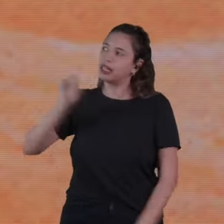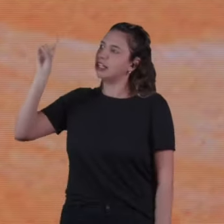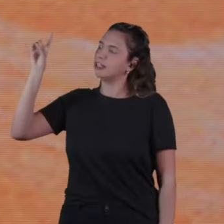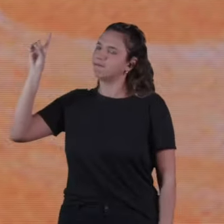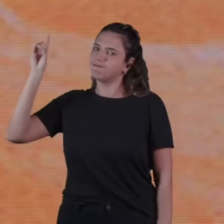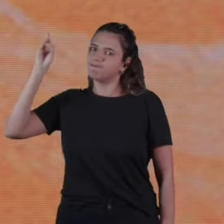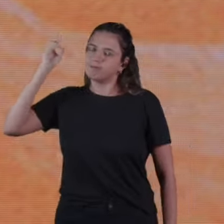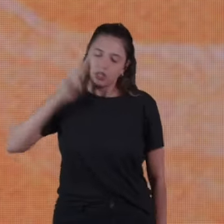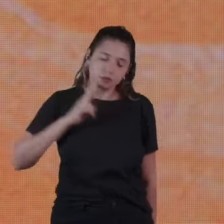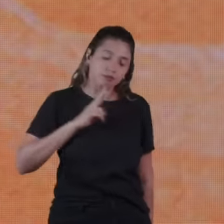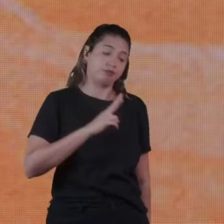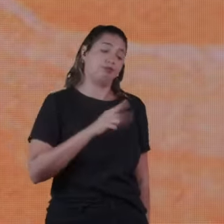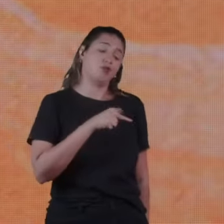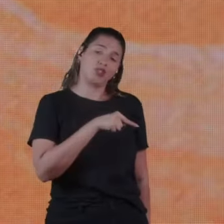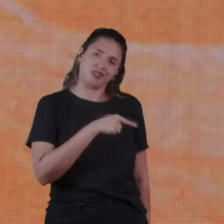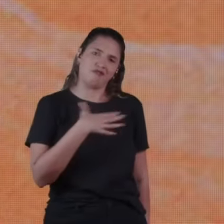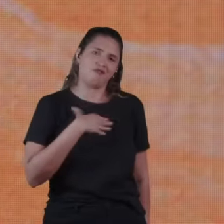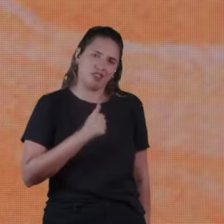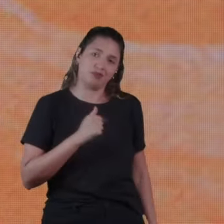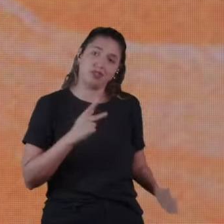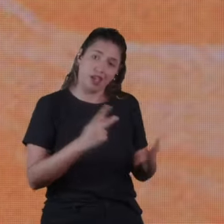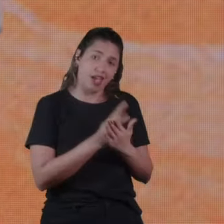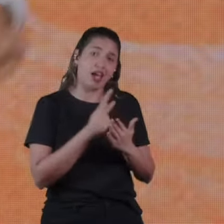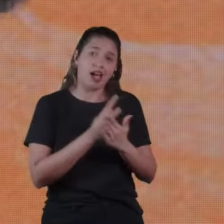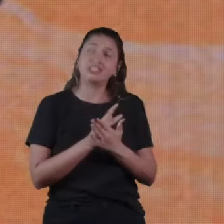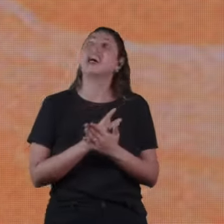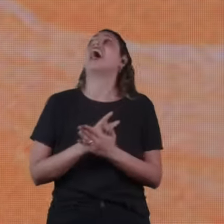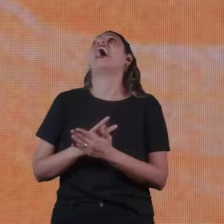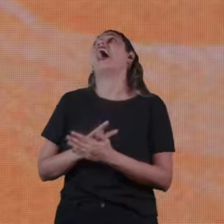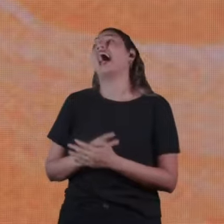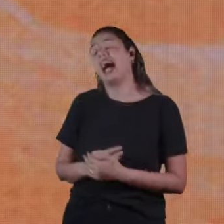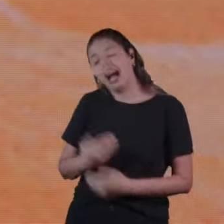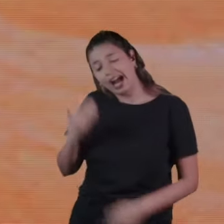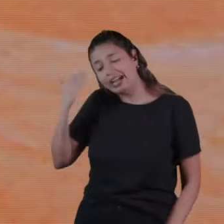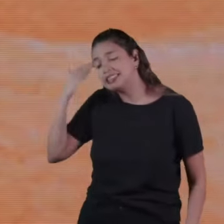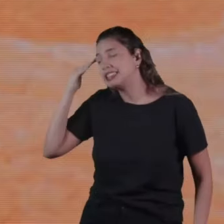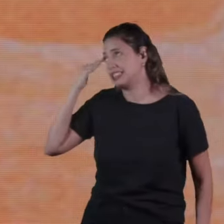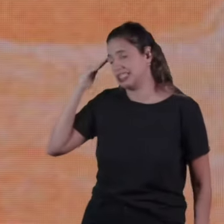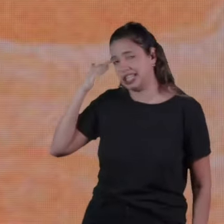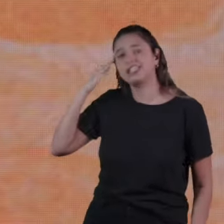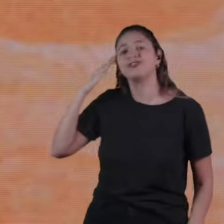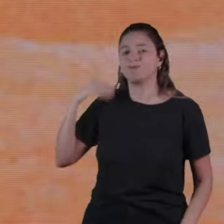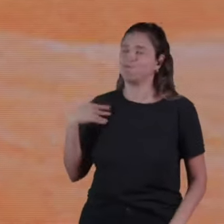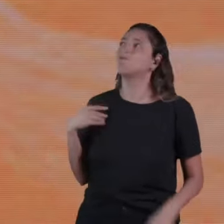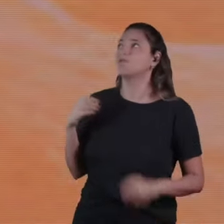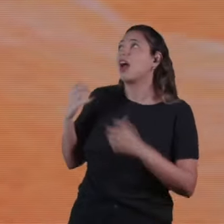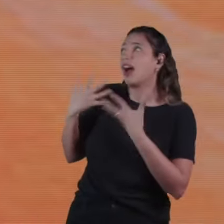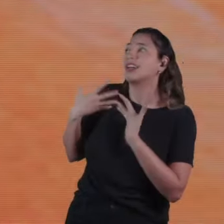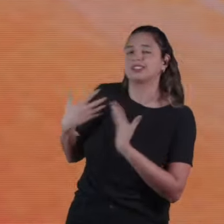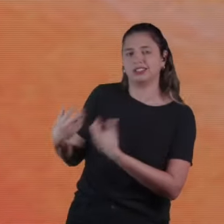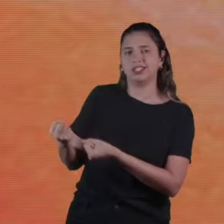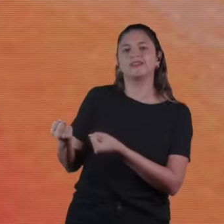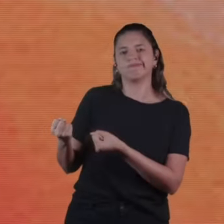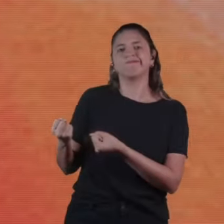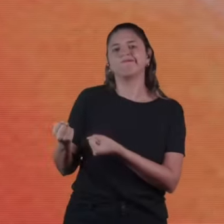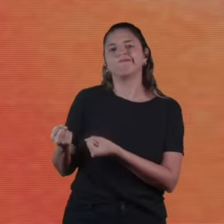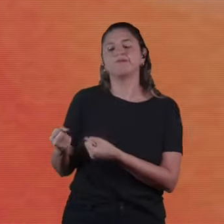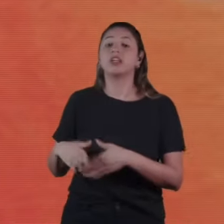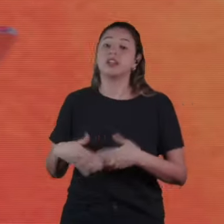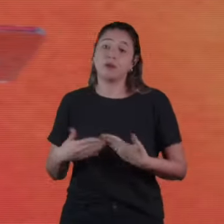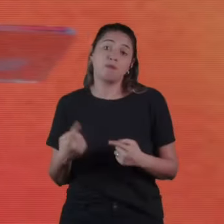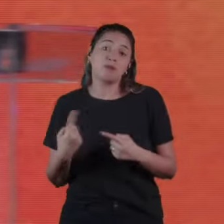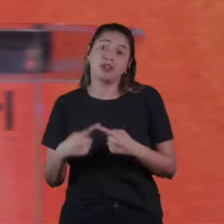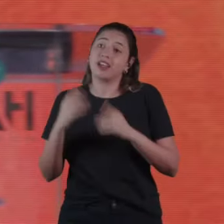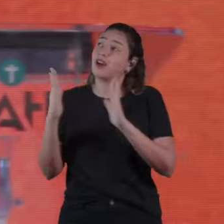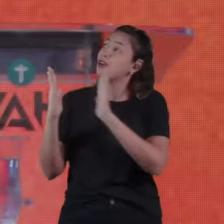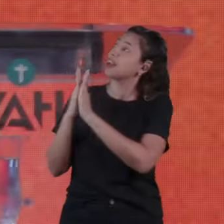aqui. Aí você crê, aí você entende, aí você aceita. Porque diante de um Deus onisciente, quando a gente ora,